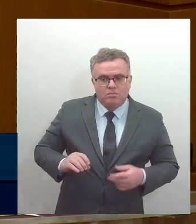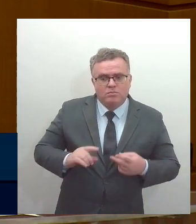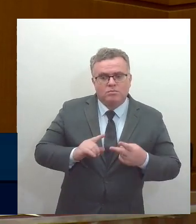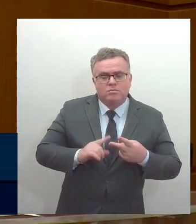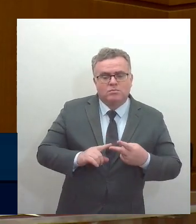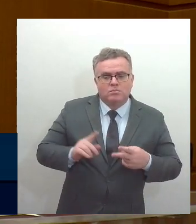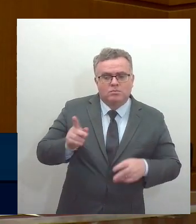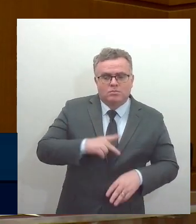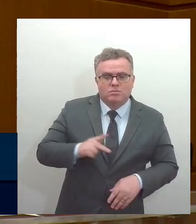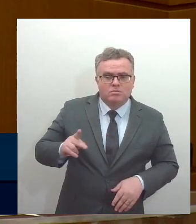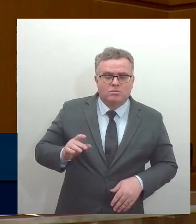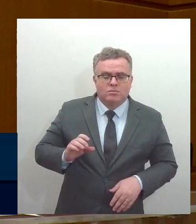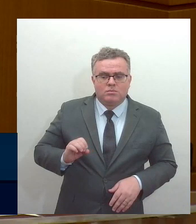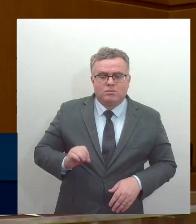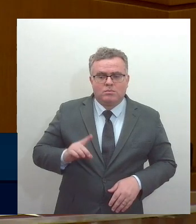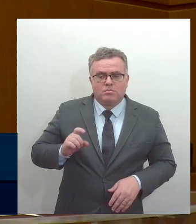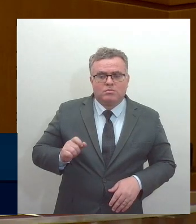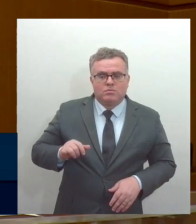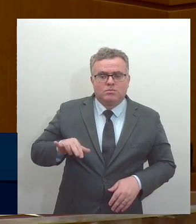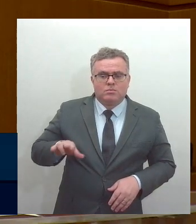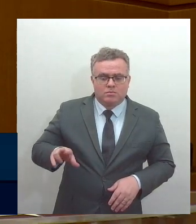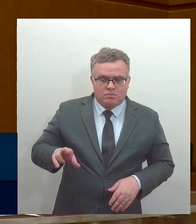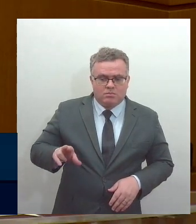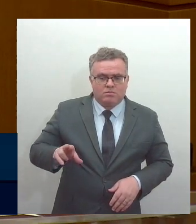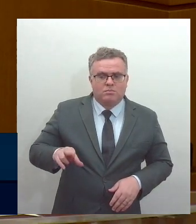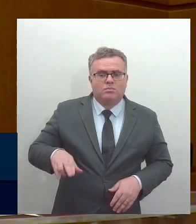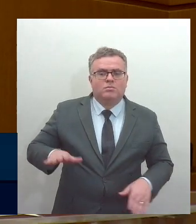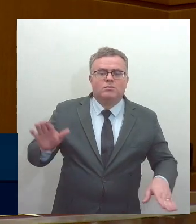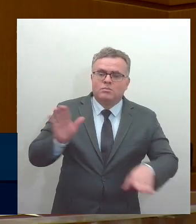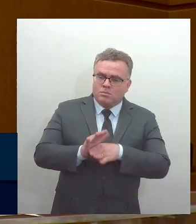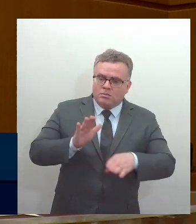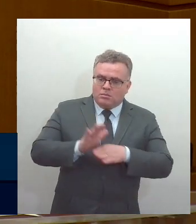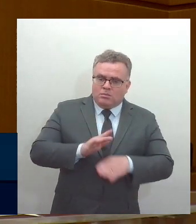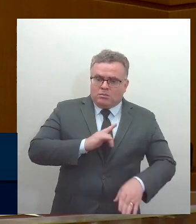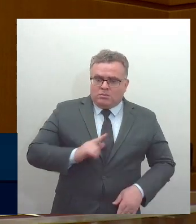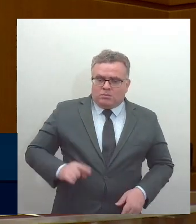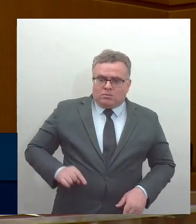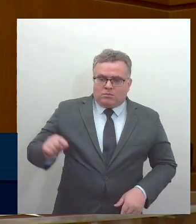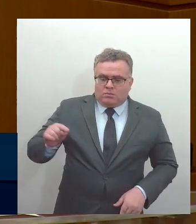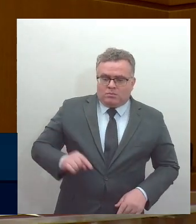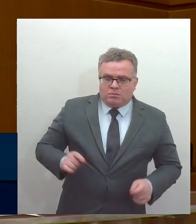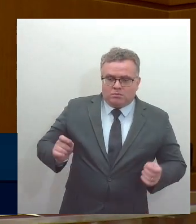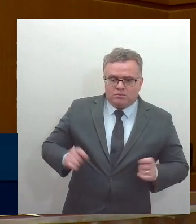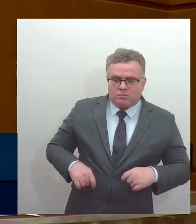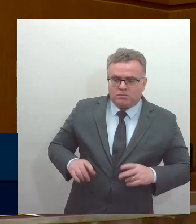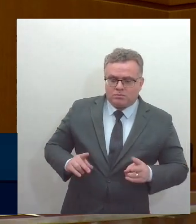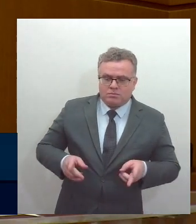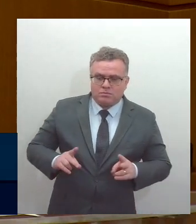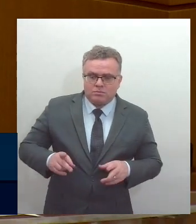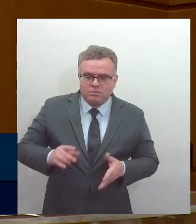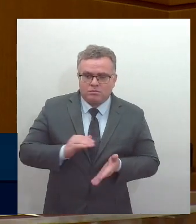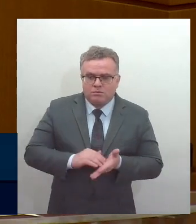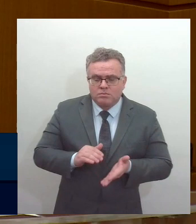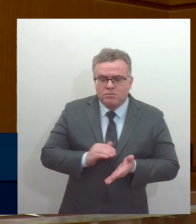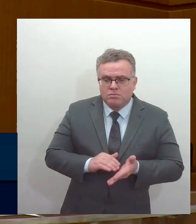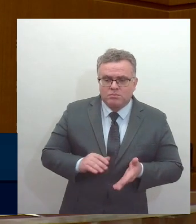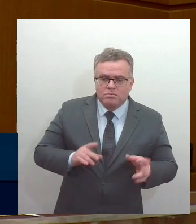apoio irrestrito do governo do Estado, por meio da Secretaria de Estado da Agricultura, é uma verdadeira